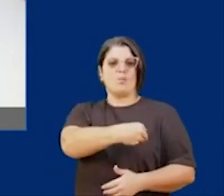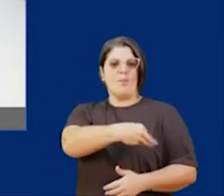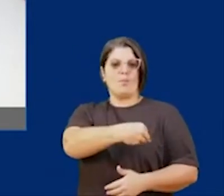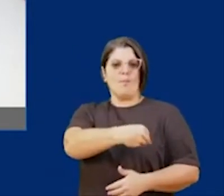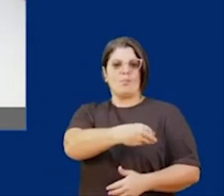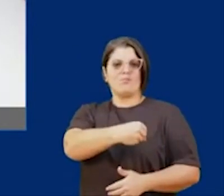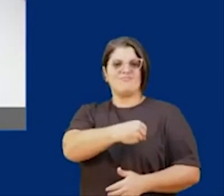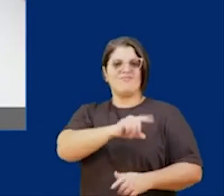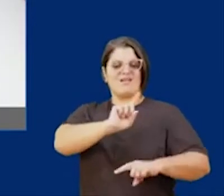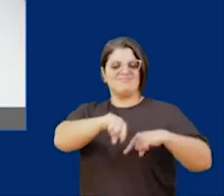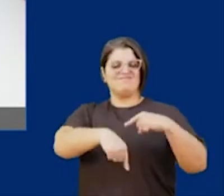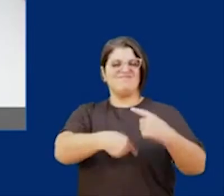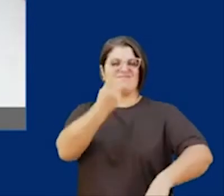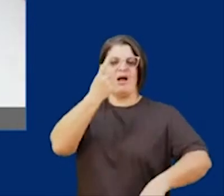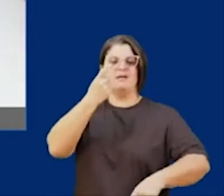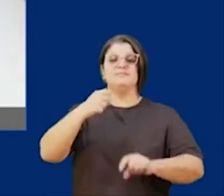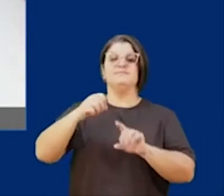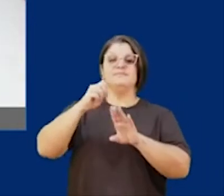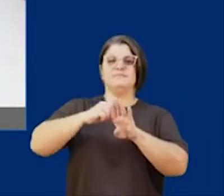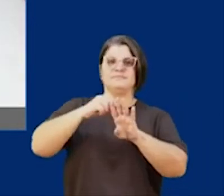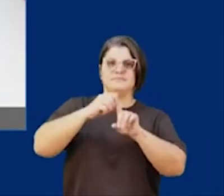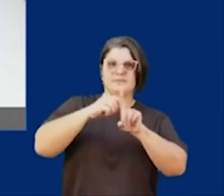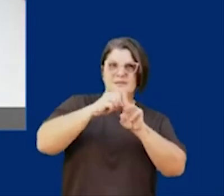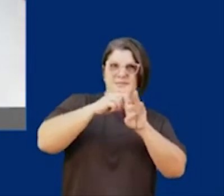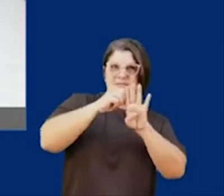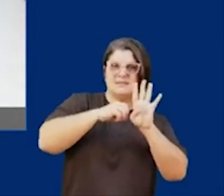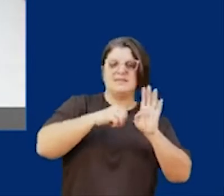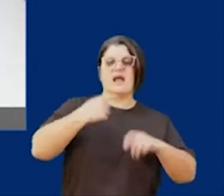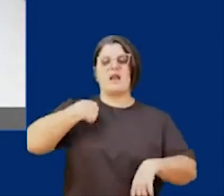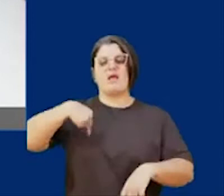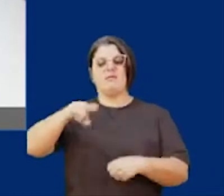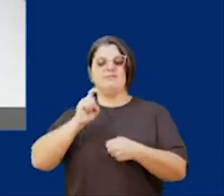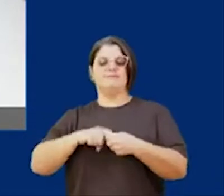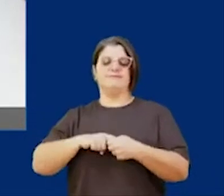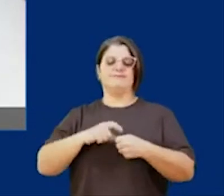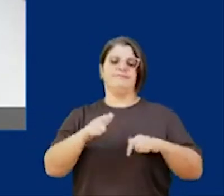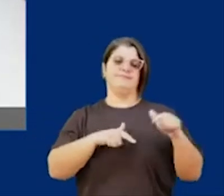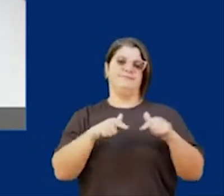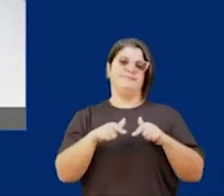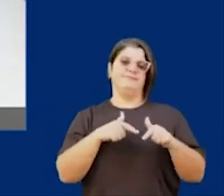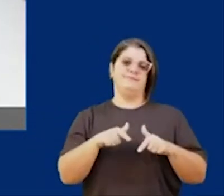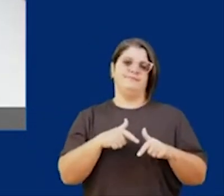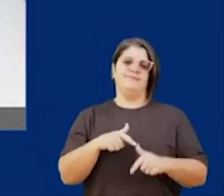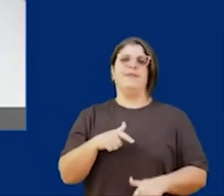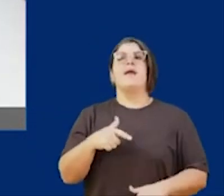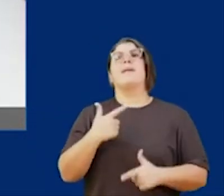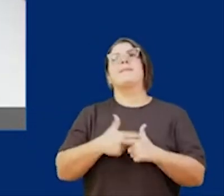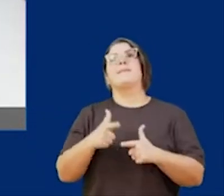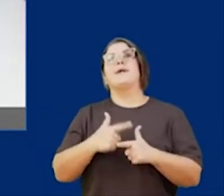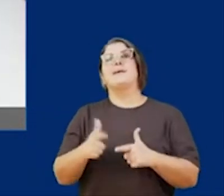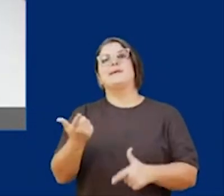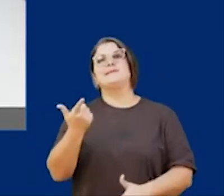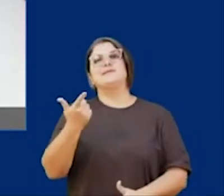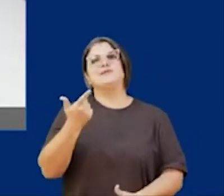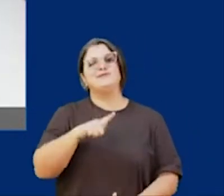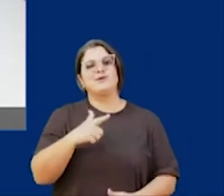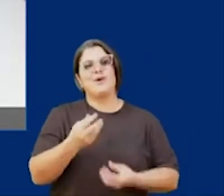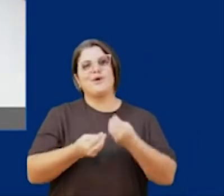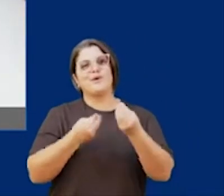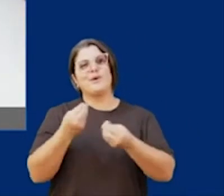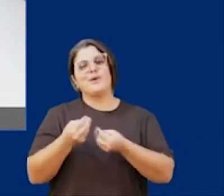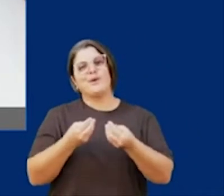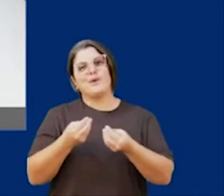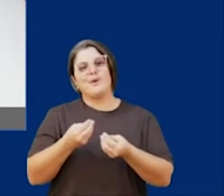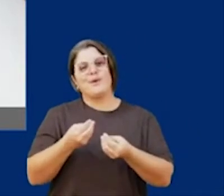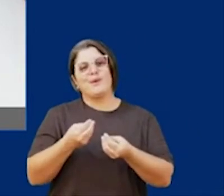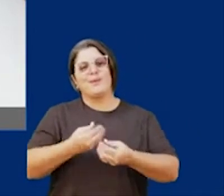depois de alguns meses, né, a gente volta ao trabalho, e daí a gente tem outro problema para conseguir administrar, né, o bebê estava